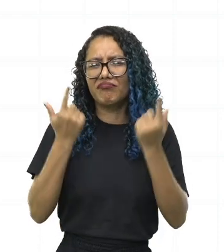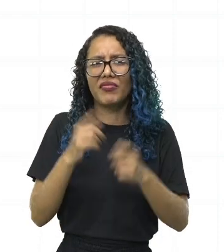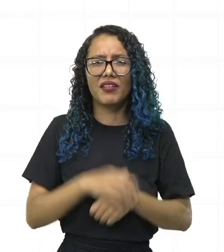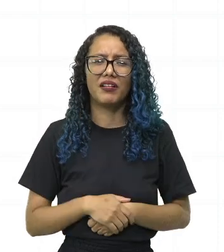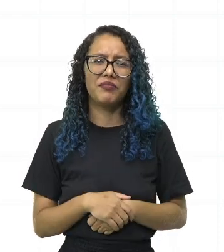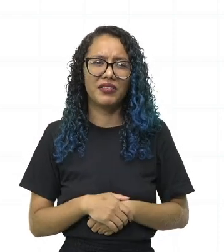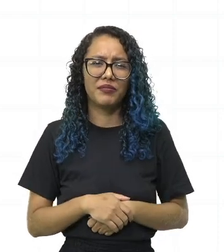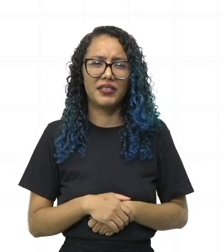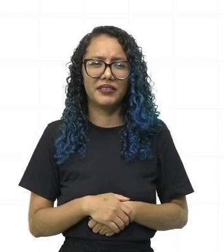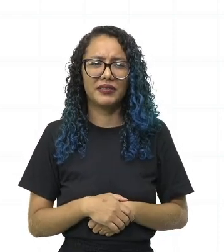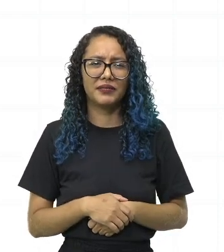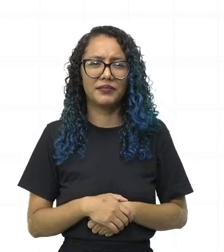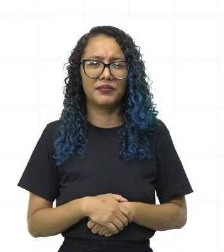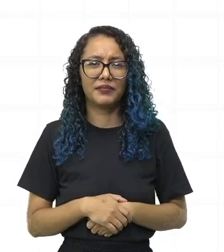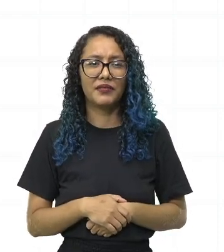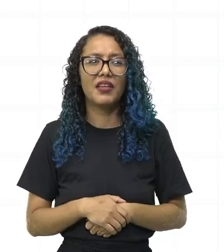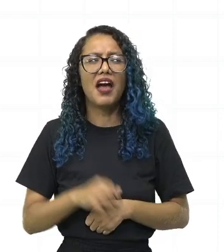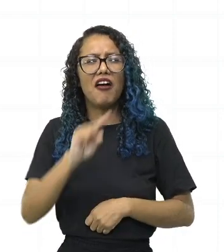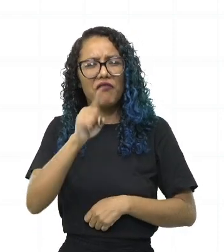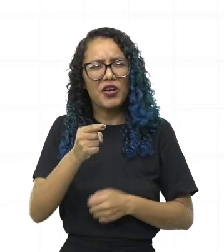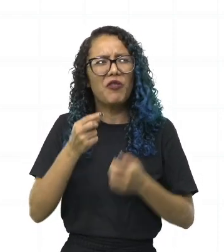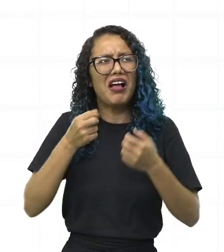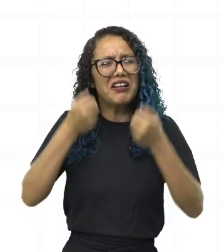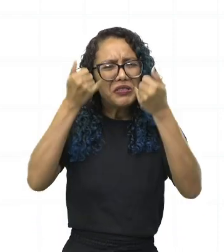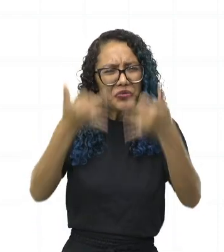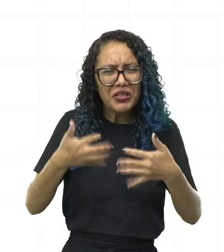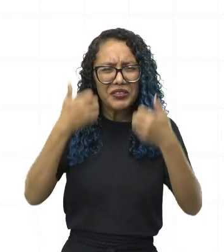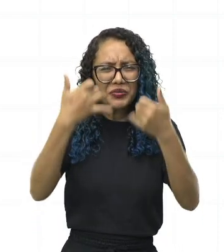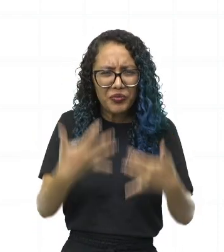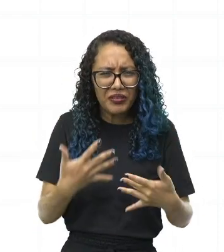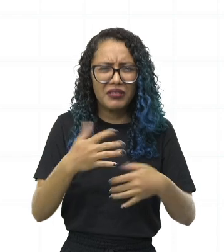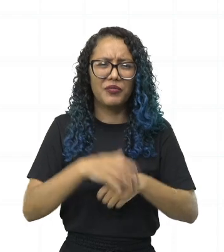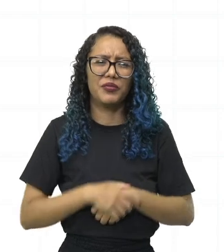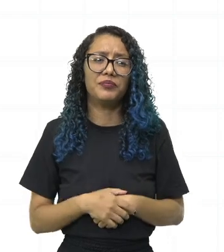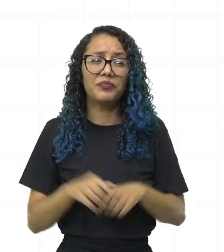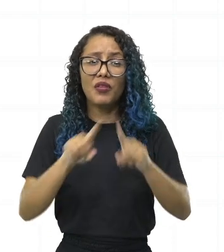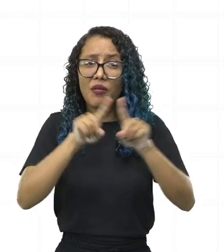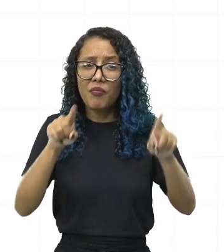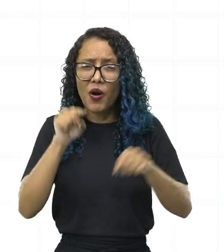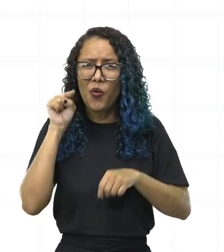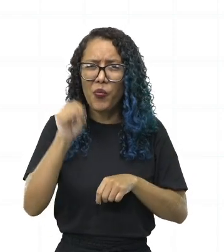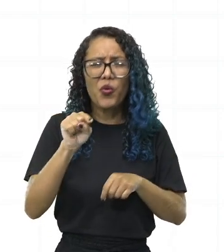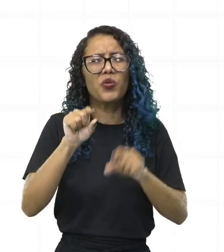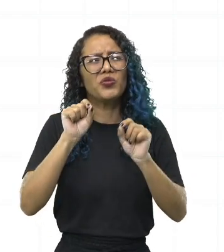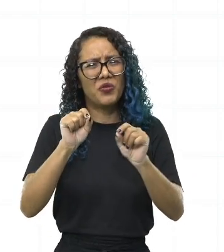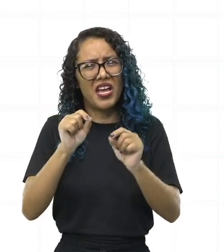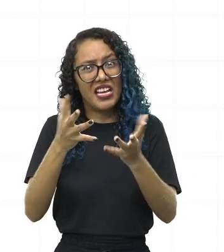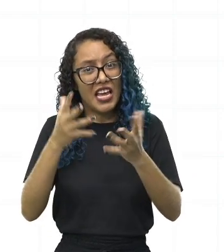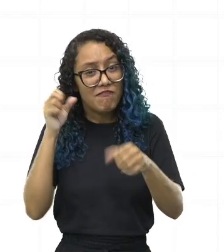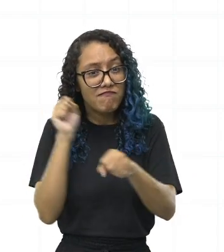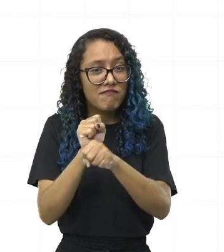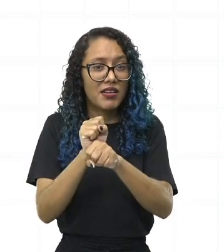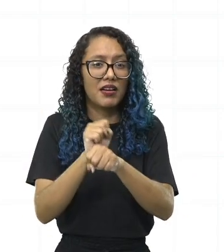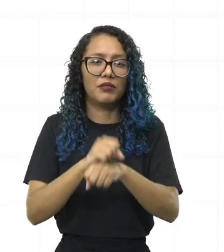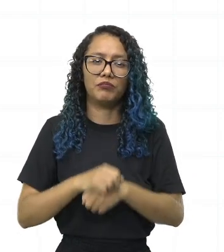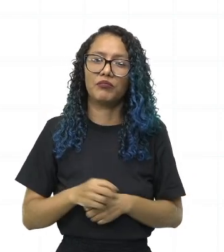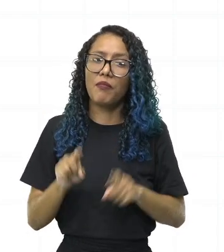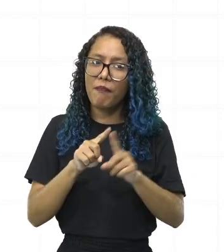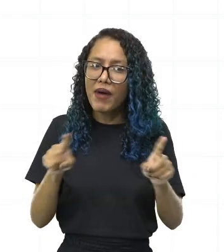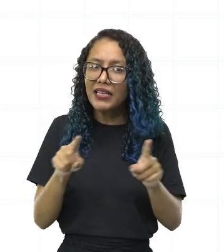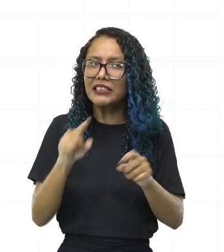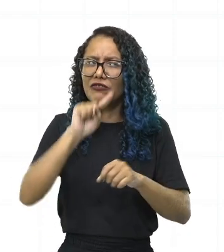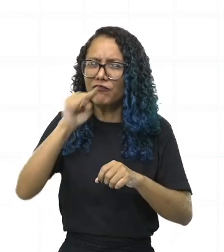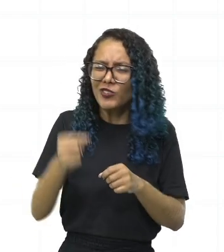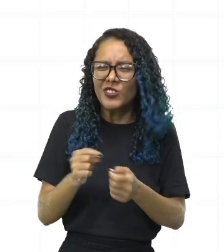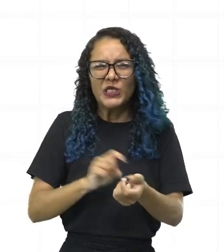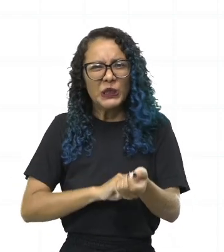frase, lero-lero, coisa e tal. Lá vinha o ponto correndo e botava um ponto final. Foi indo. A vírgula ficou nervosa,